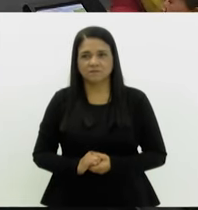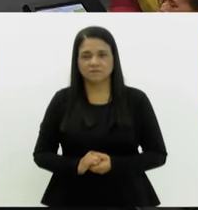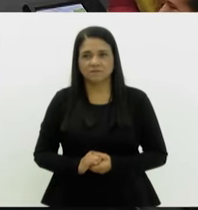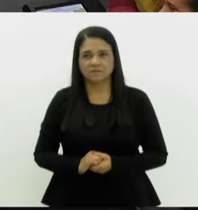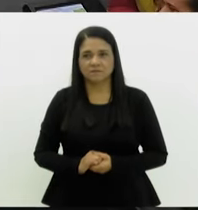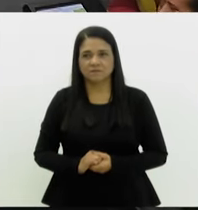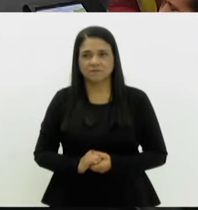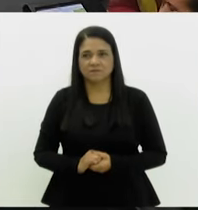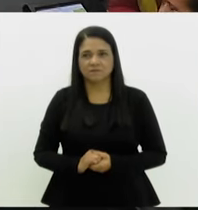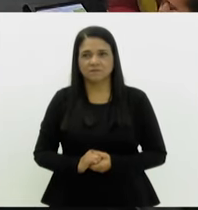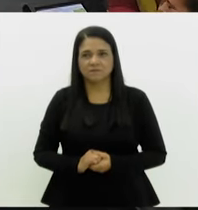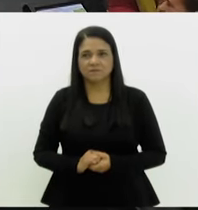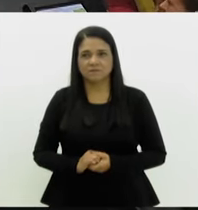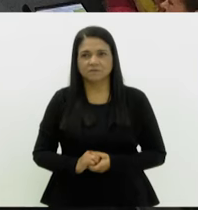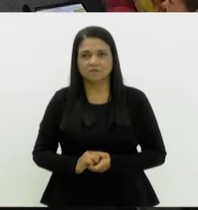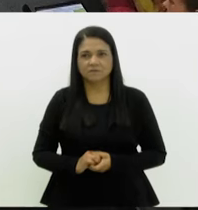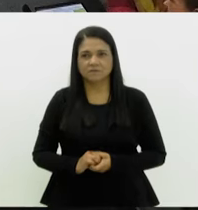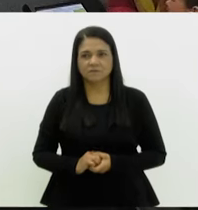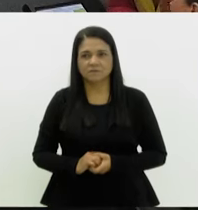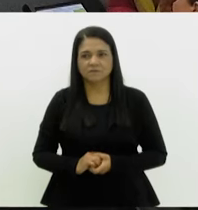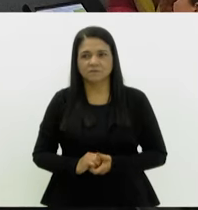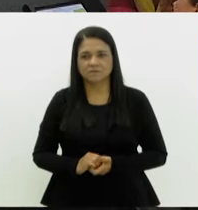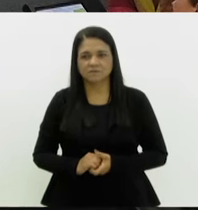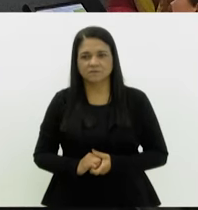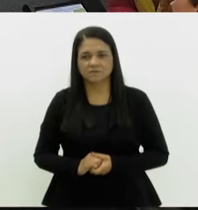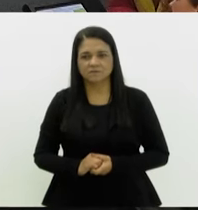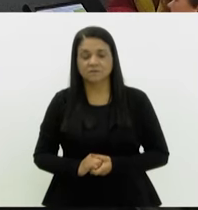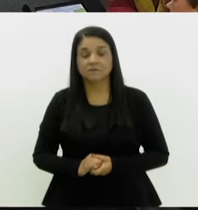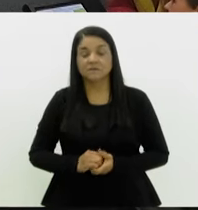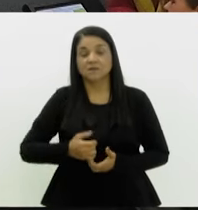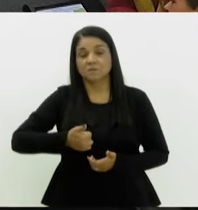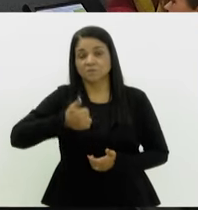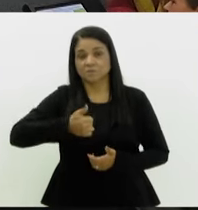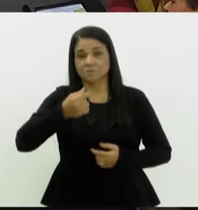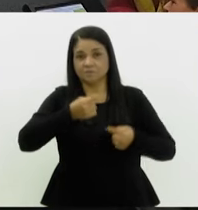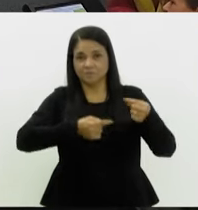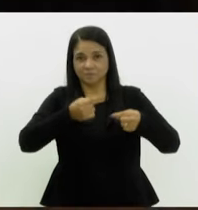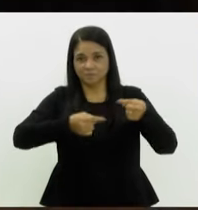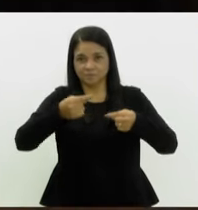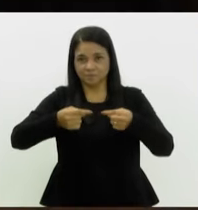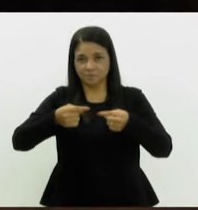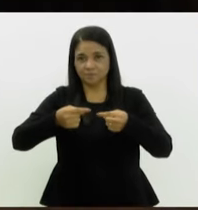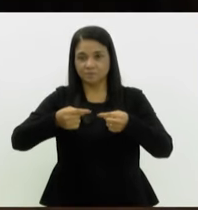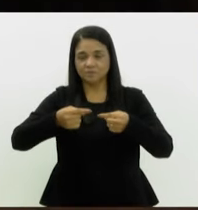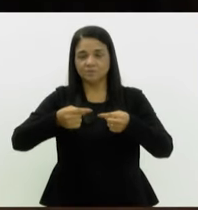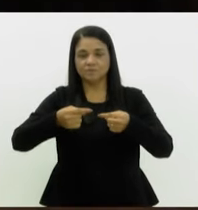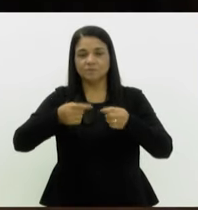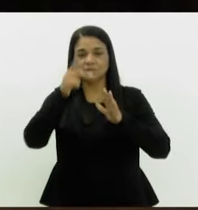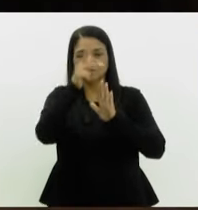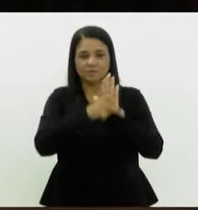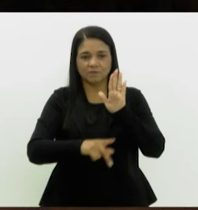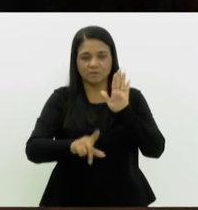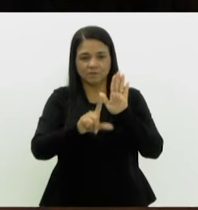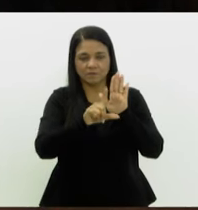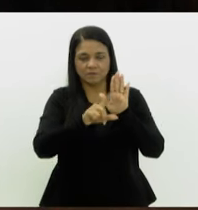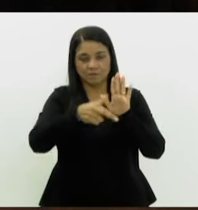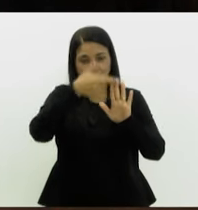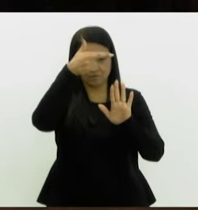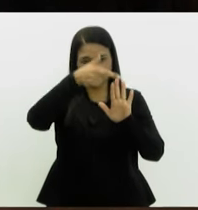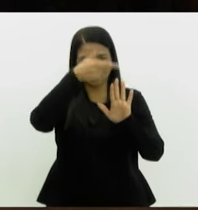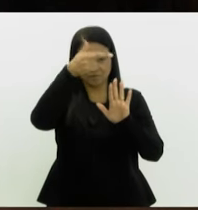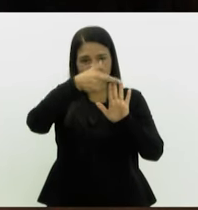Oi, deputado, tudo bem? Em primeira discussão, primeiro dia, projeto de resolução